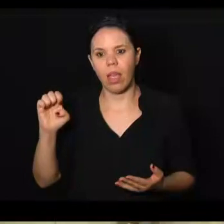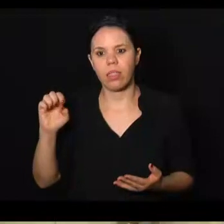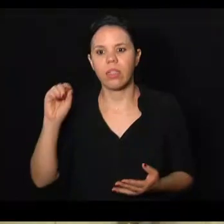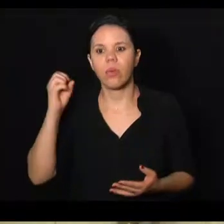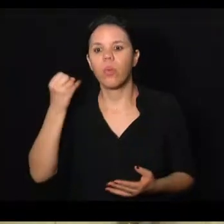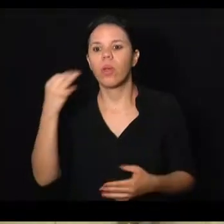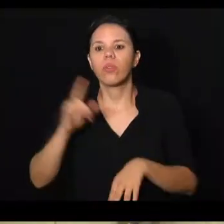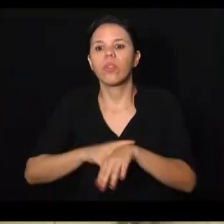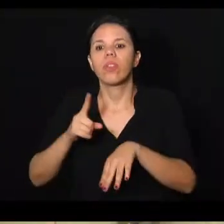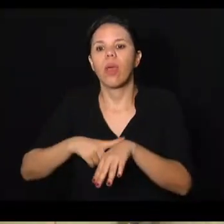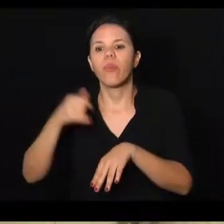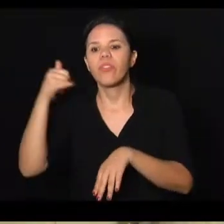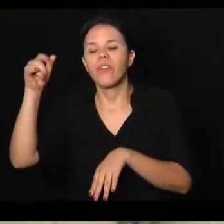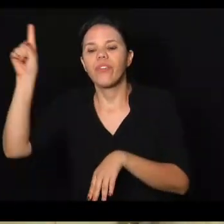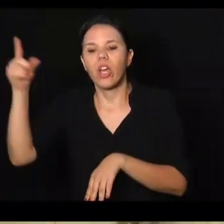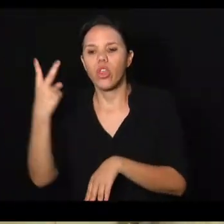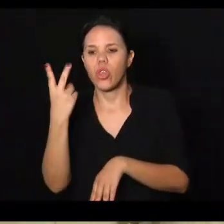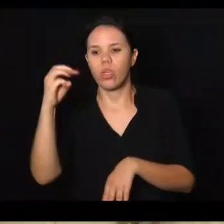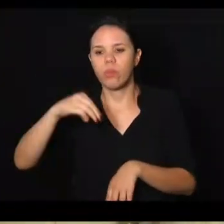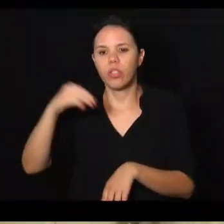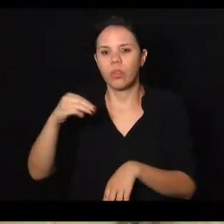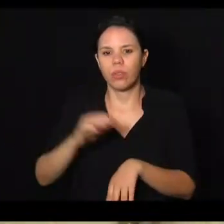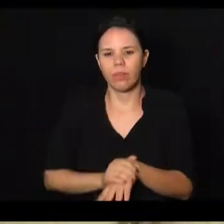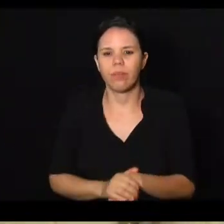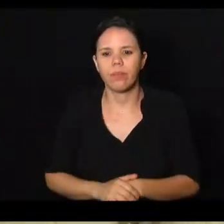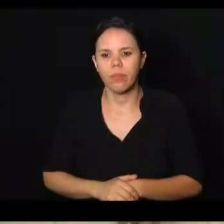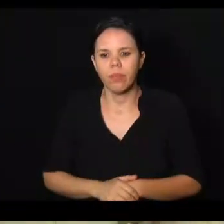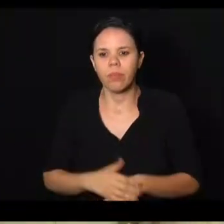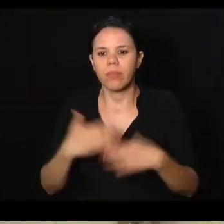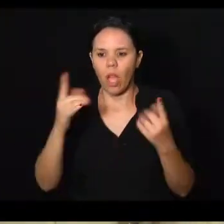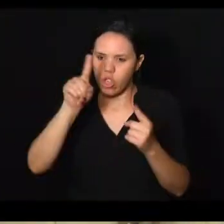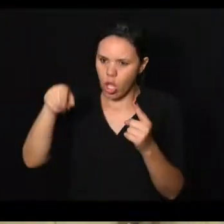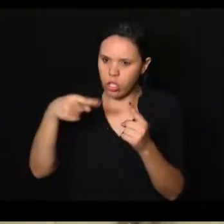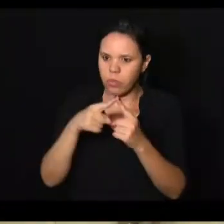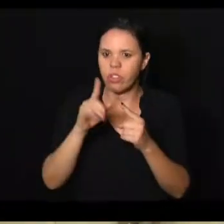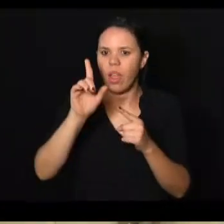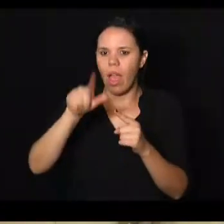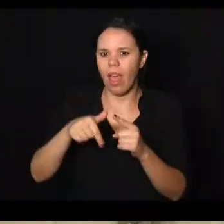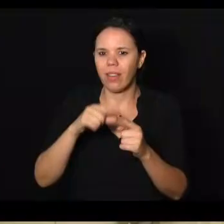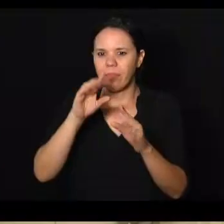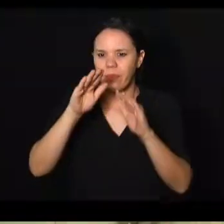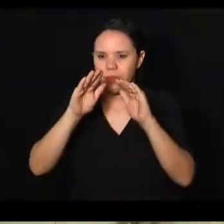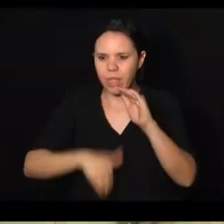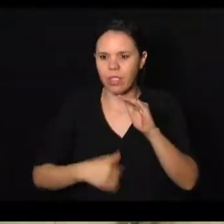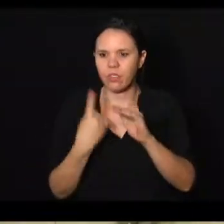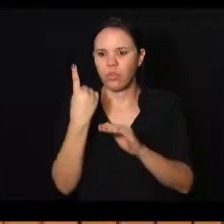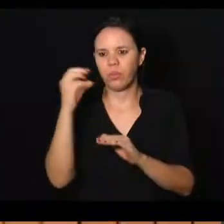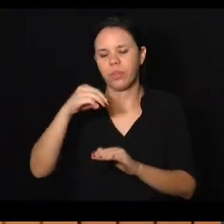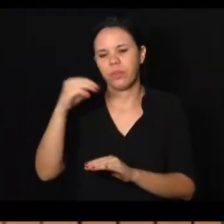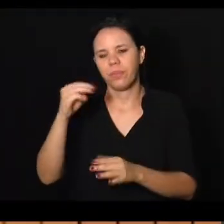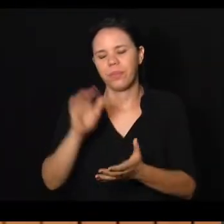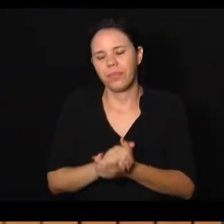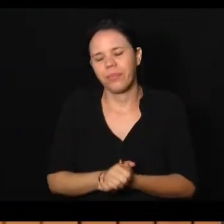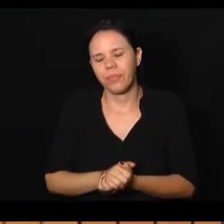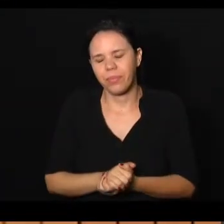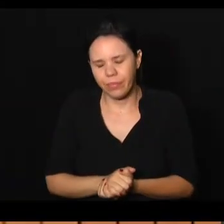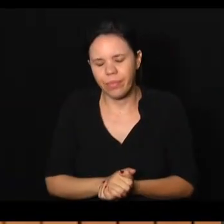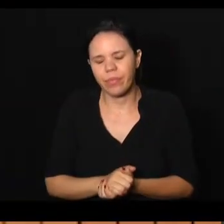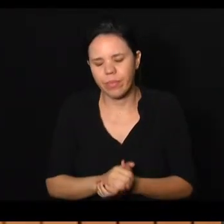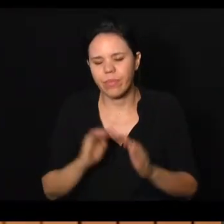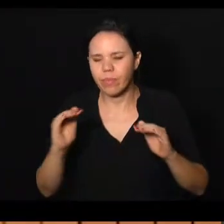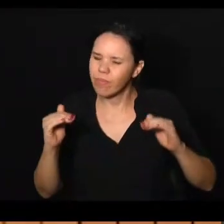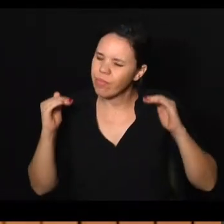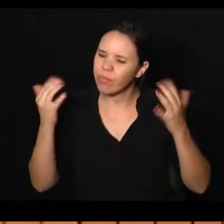hoje? 2 minutos. Mas o nosso alvo é menos de 1 minuto. É dessa forma que a